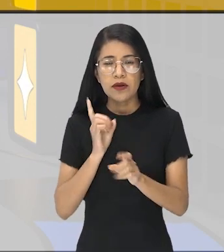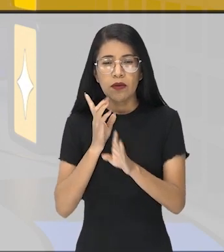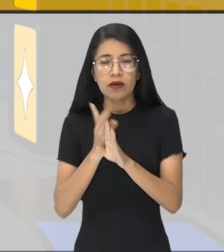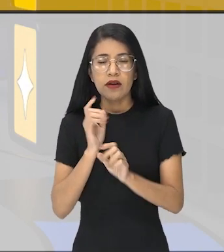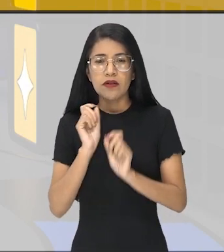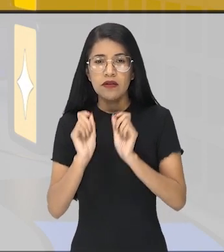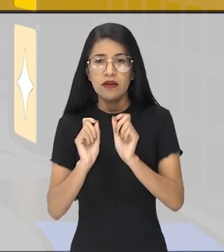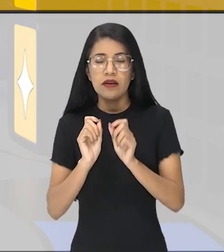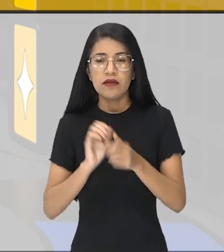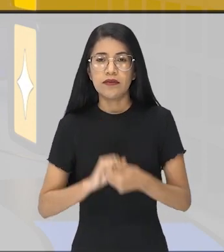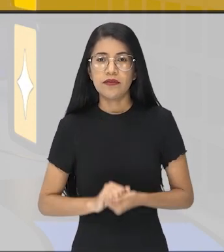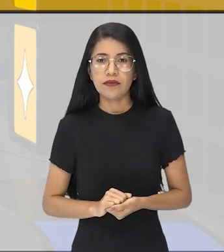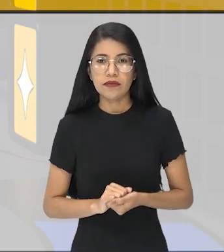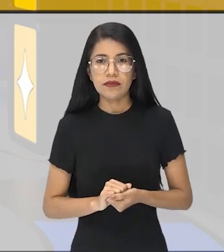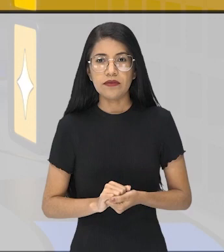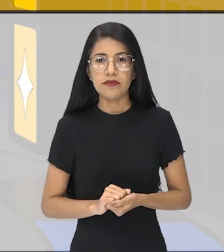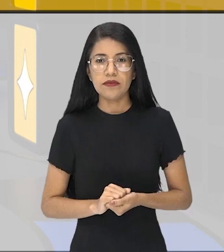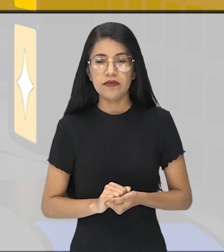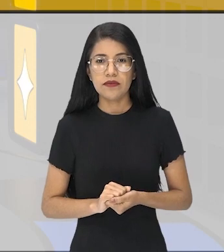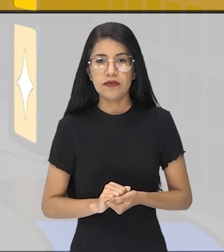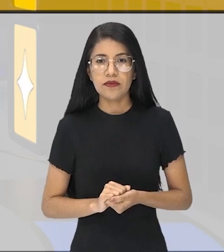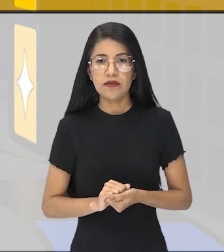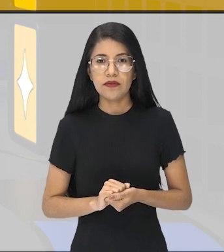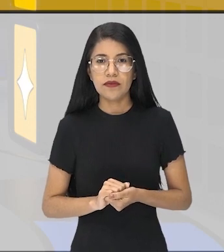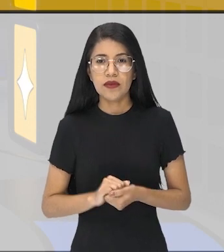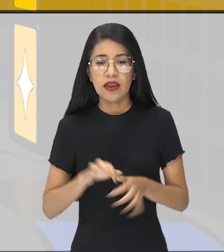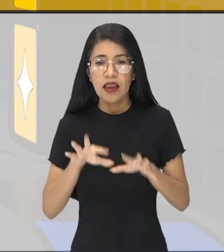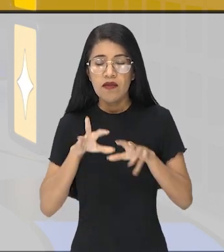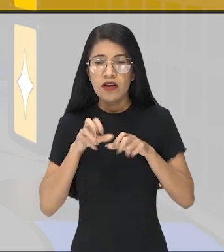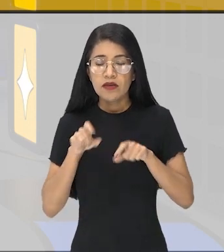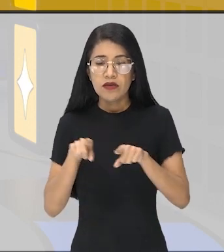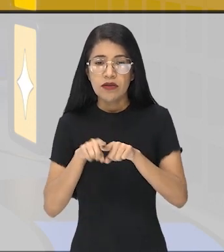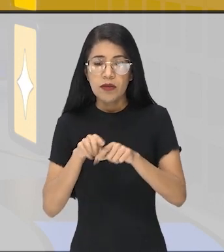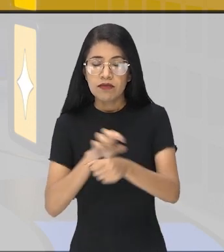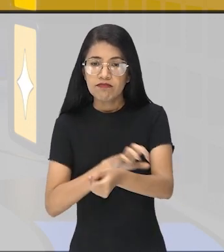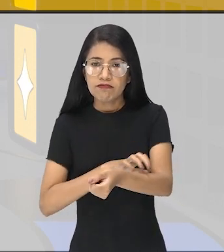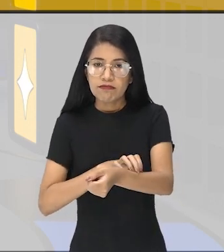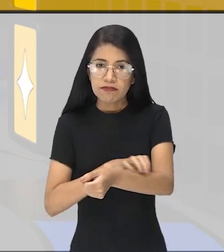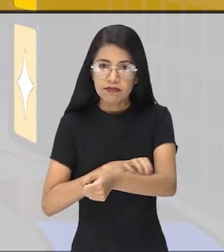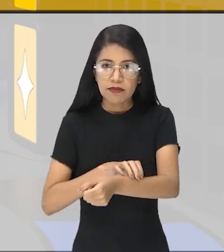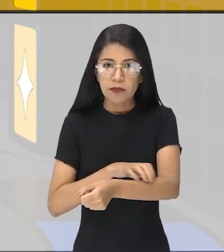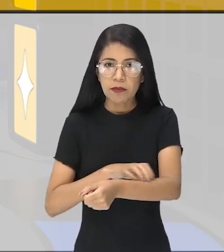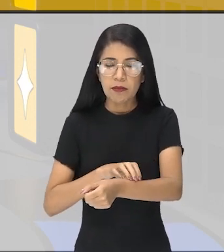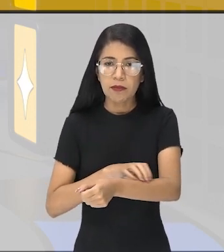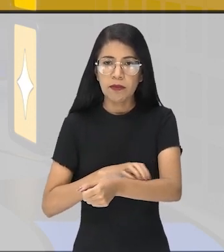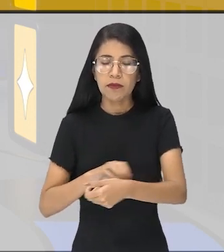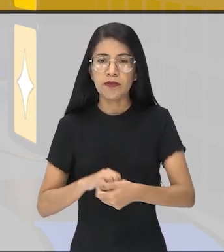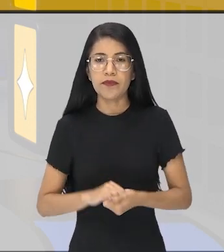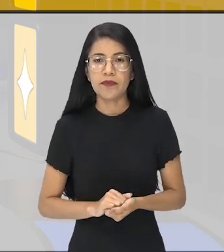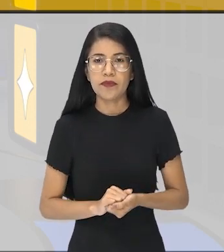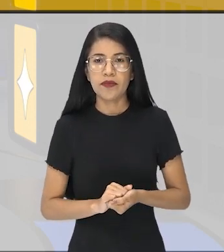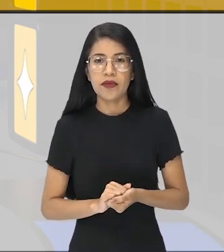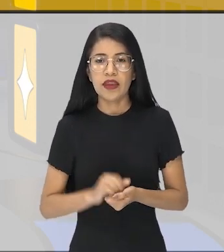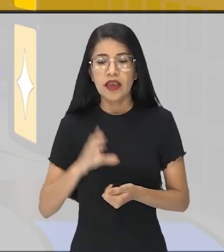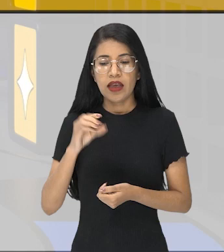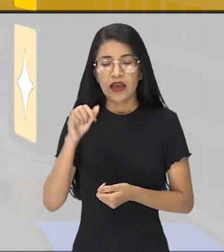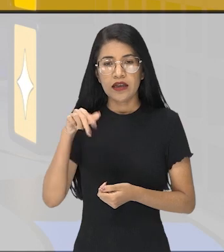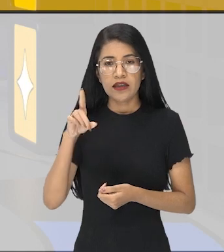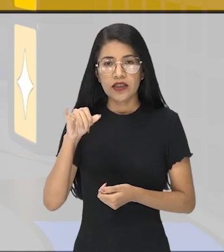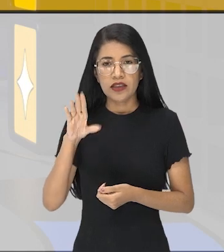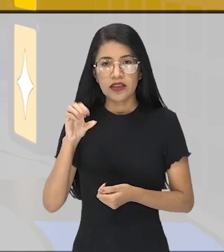no início da doença são infecções crônicas da pele, o surgimento de